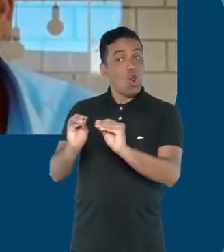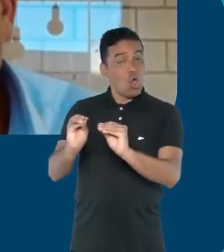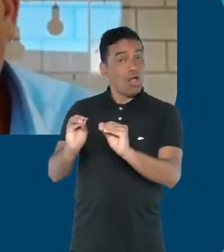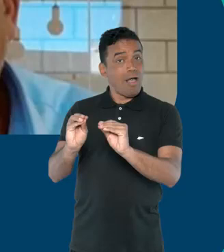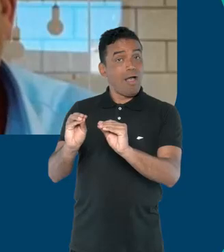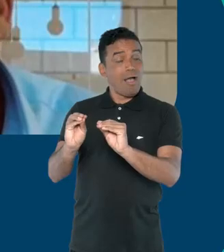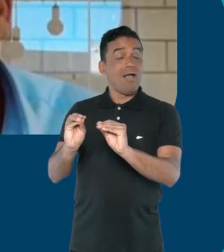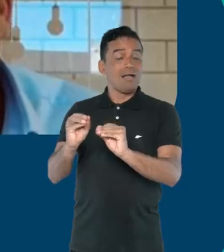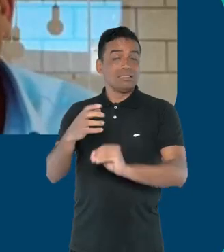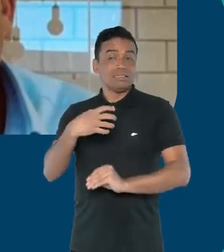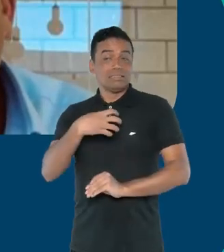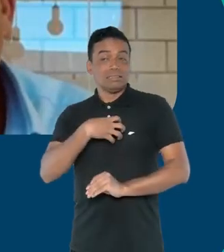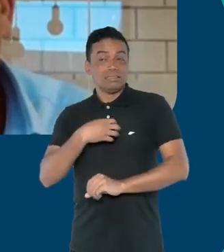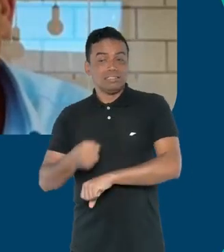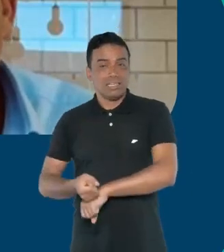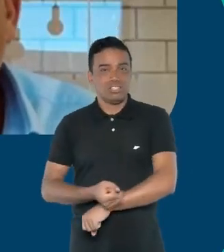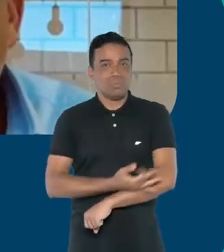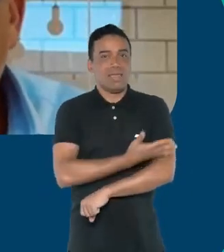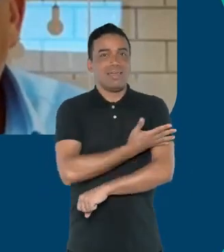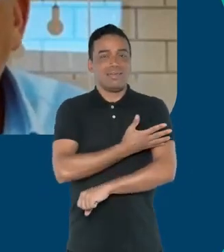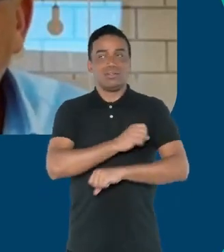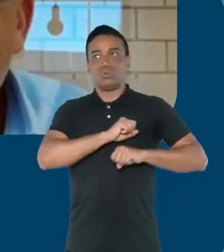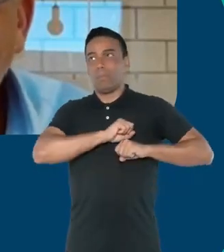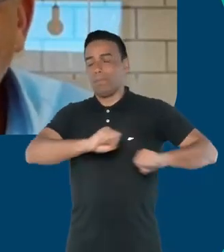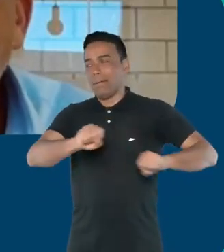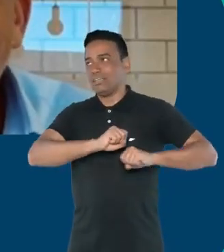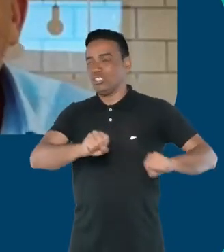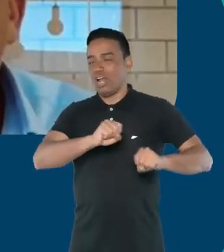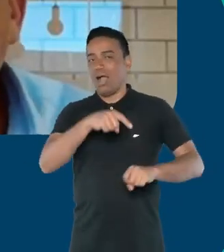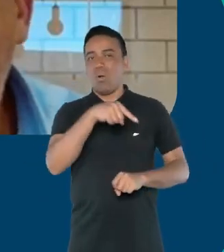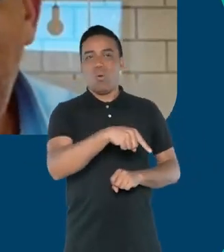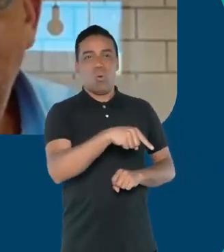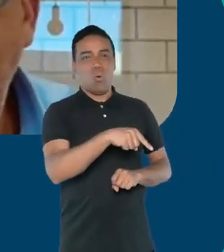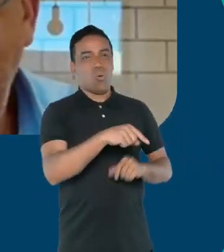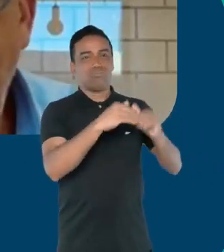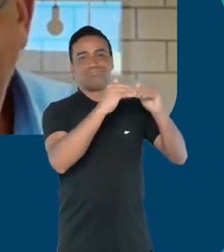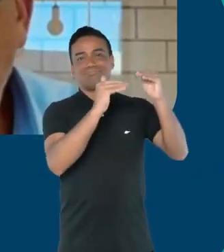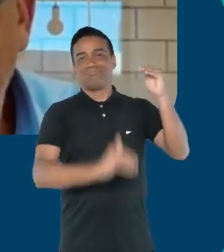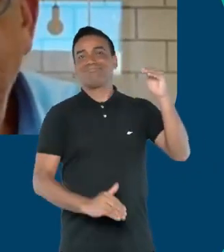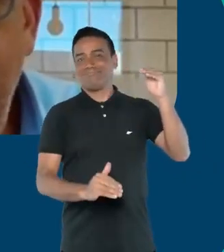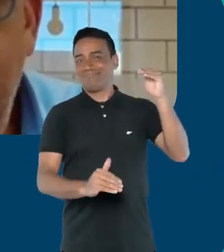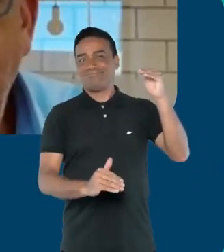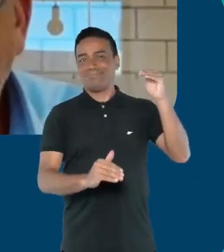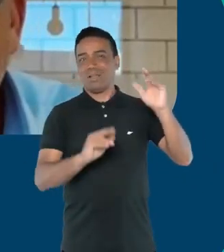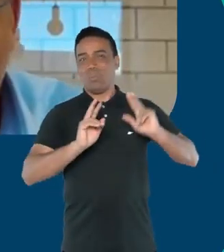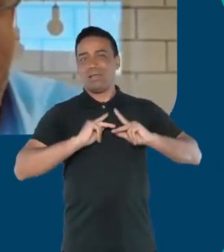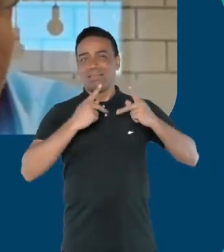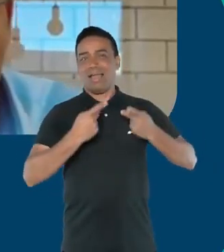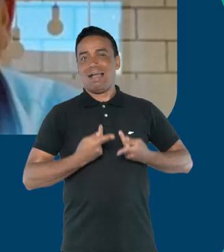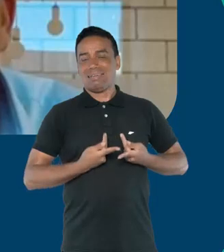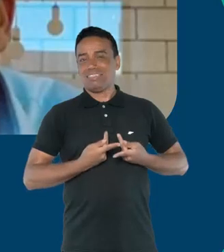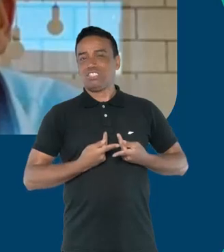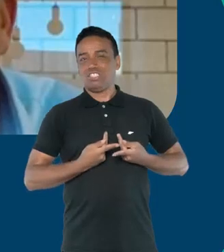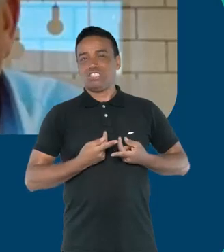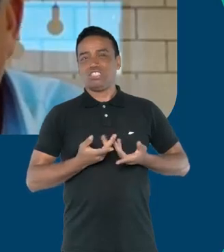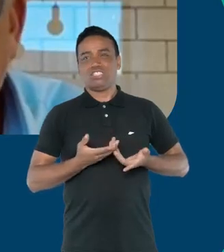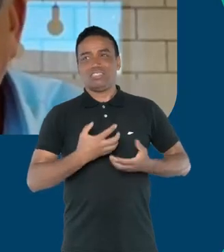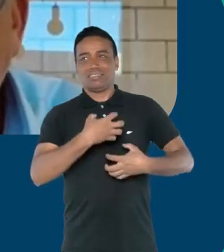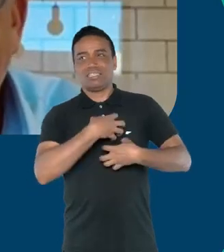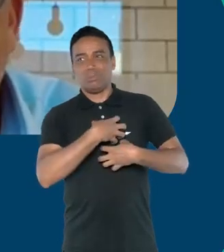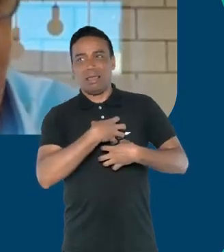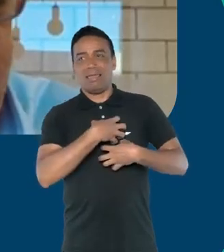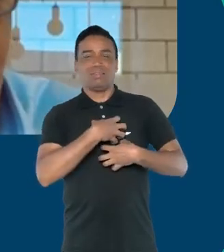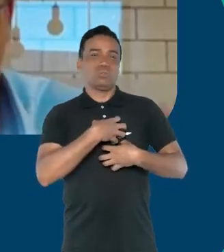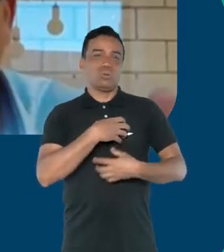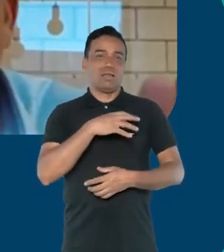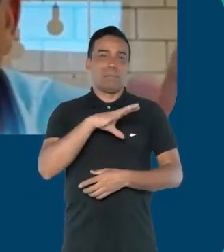as paixões, como um lado rebaixado da nossa humanidade e que deveriam ser,